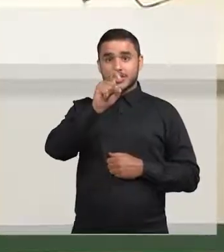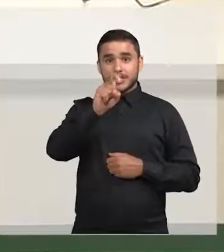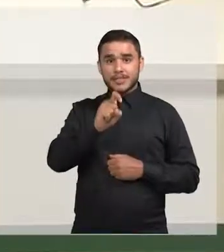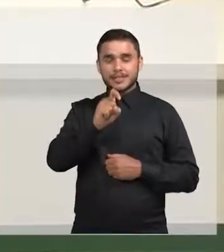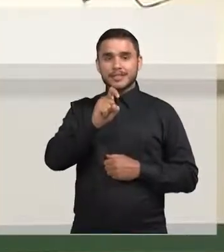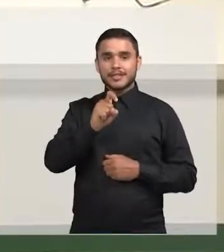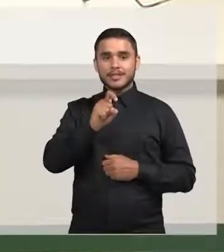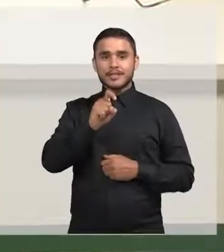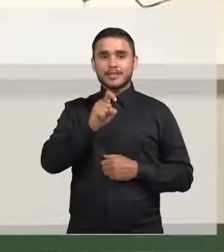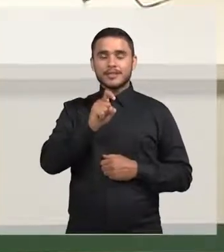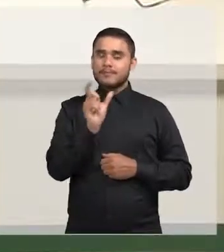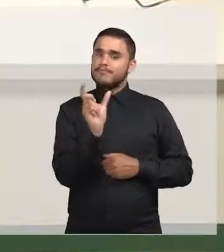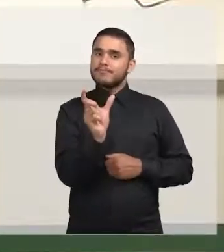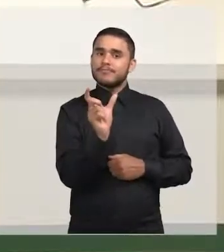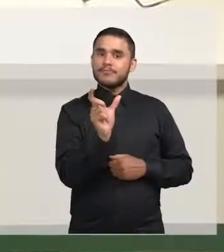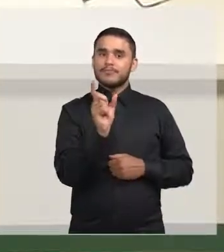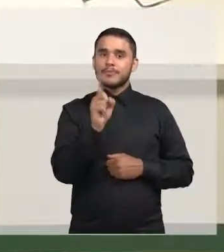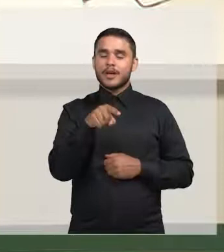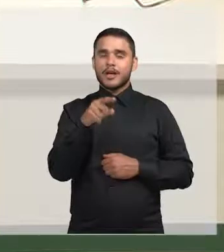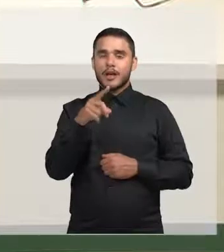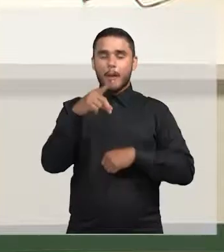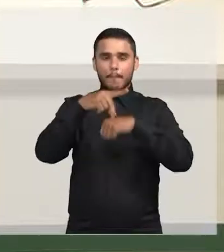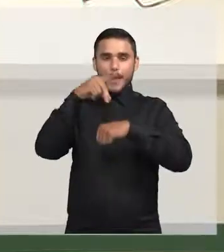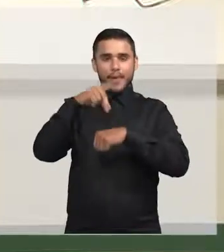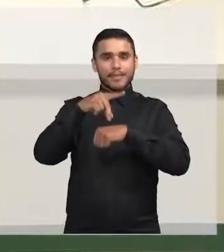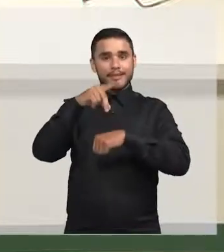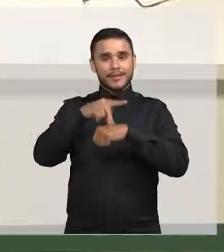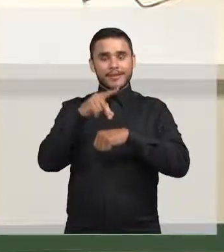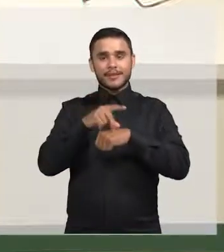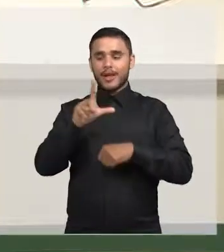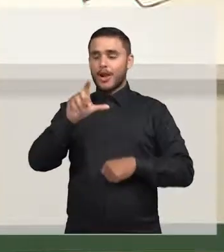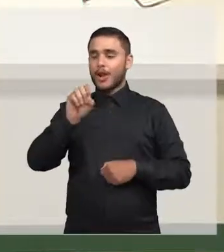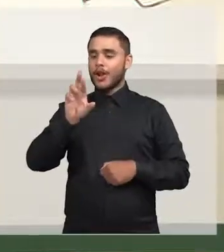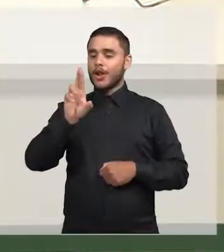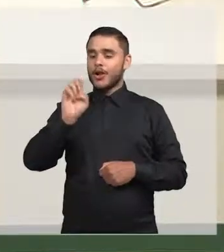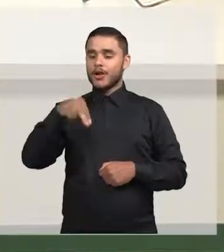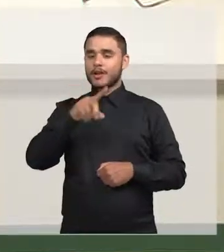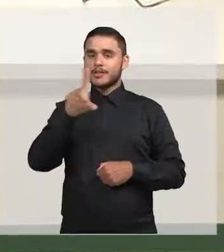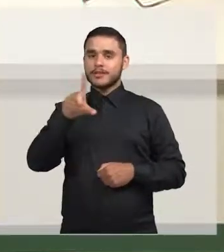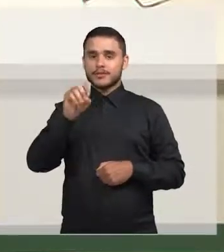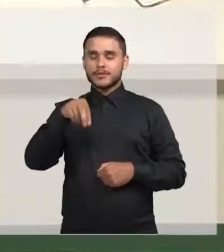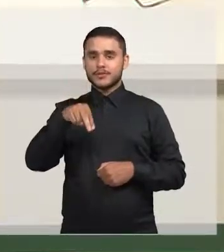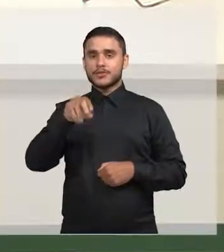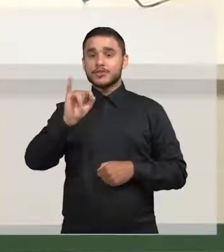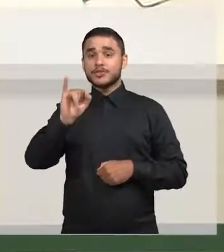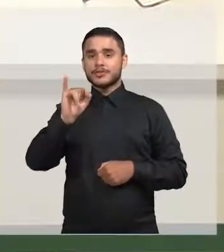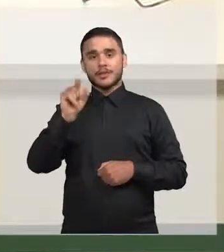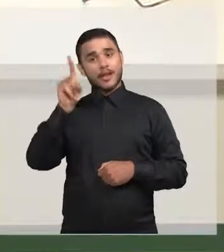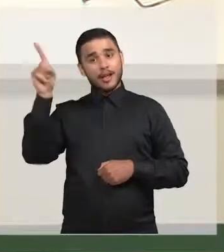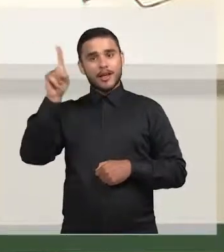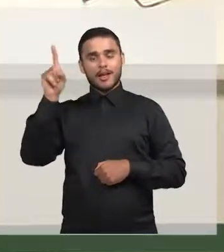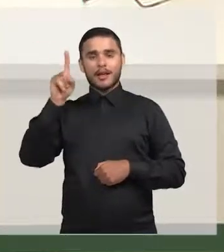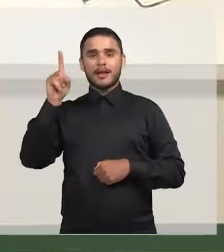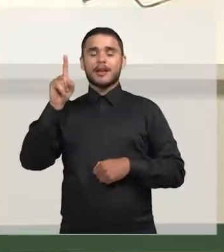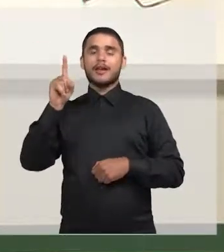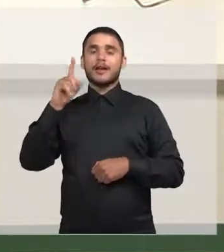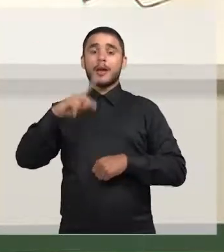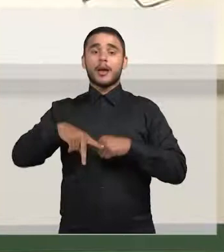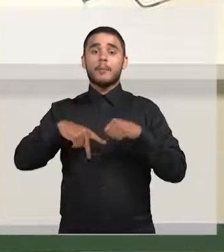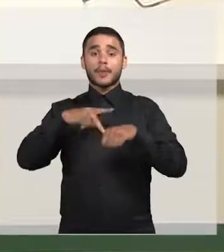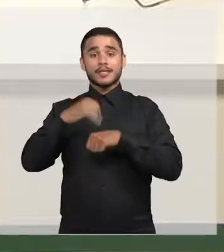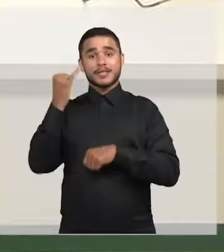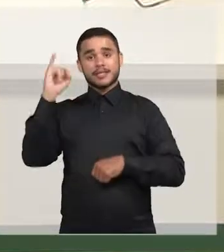Onyx, macho, é uma pedra, é um minério. É um minério. Esse Lorenzoni é coisa italiana, lá do Rio Grande do Sul, na